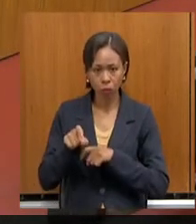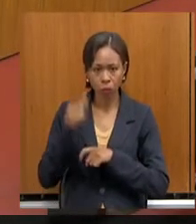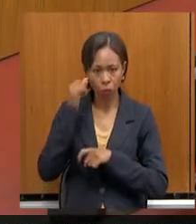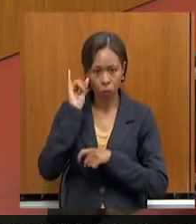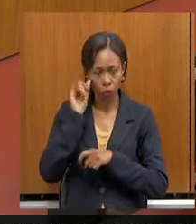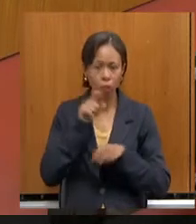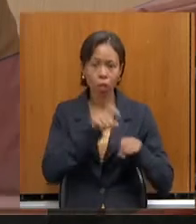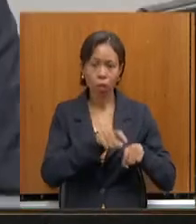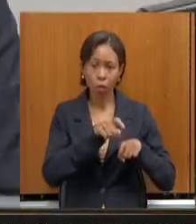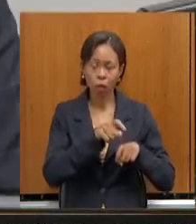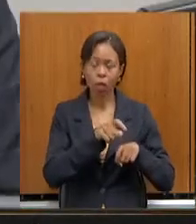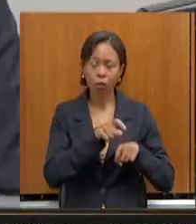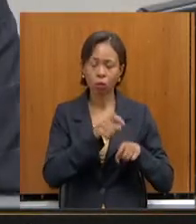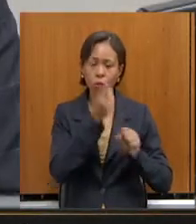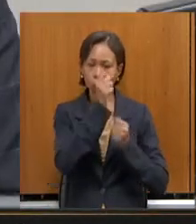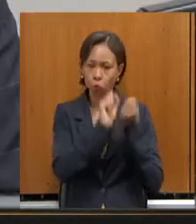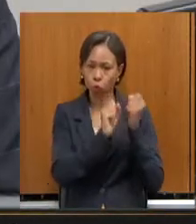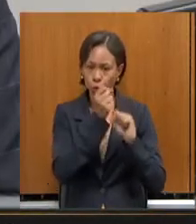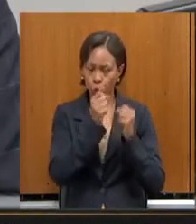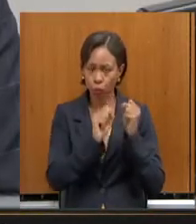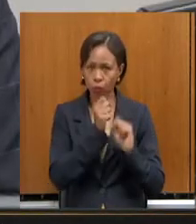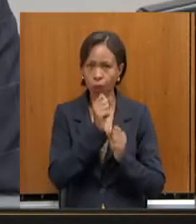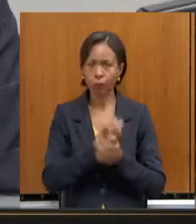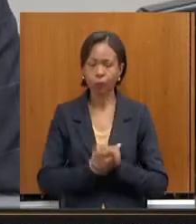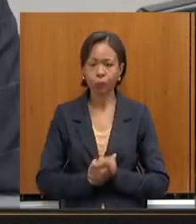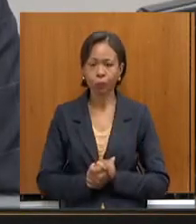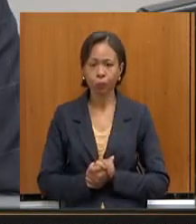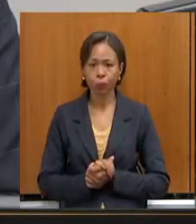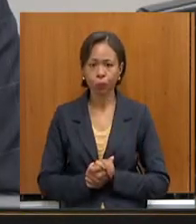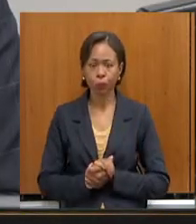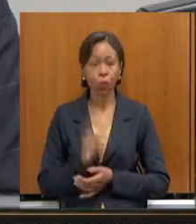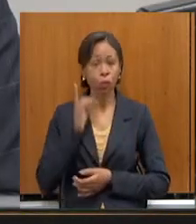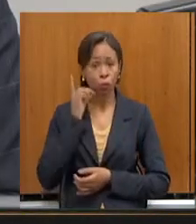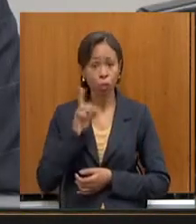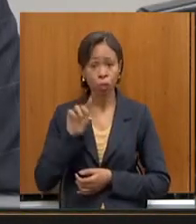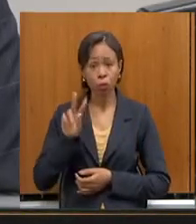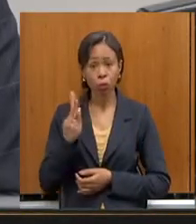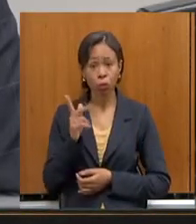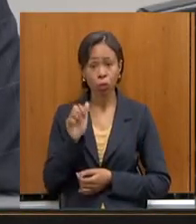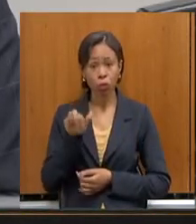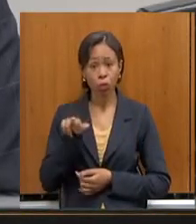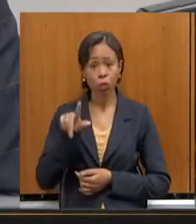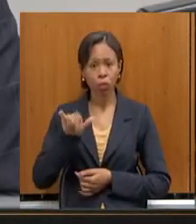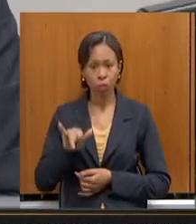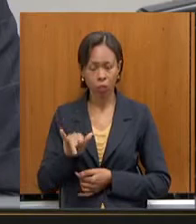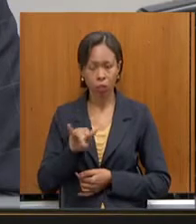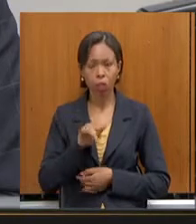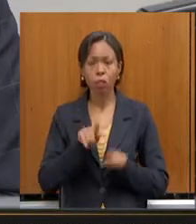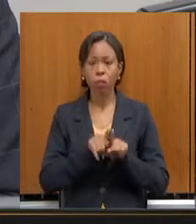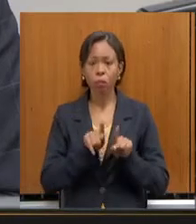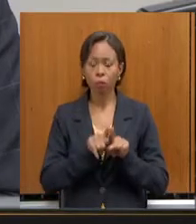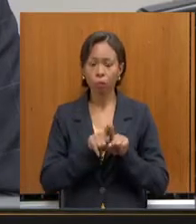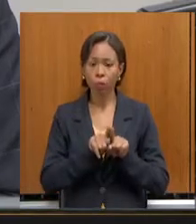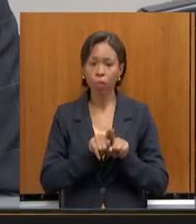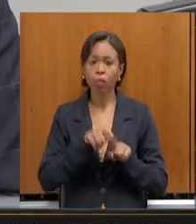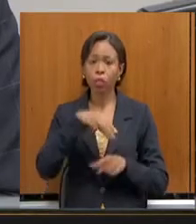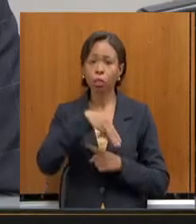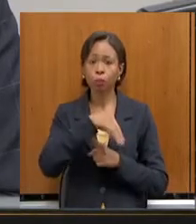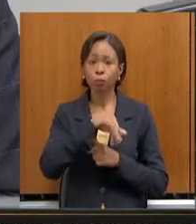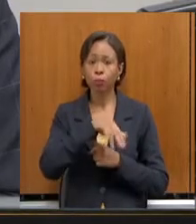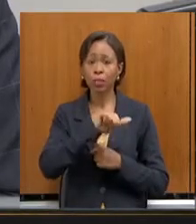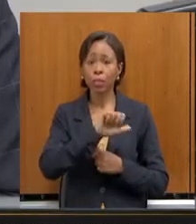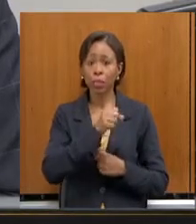Presidente Deputado ele grilo Minas e energia Presidente Deputado Rafael Martins e